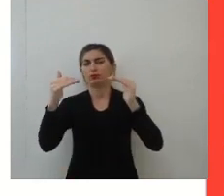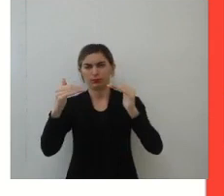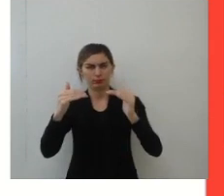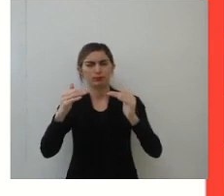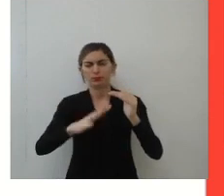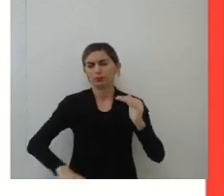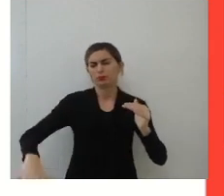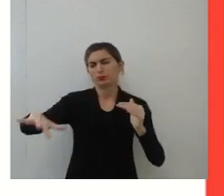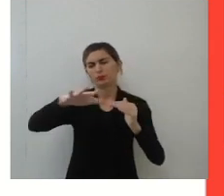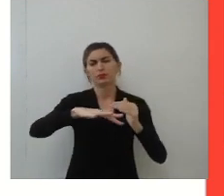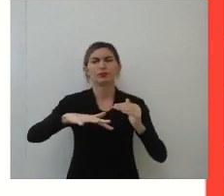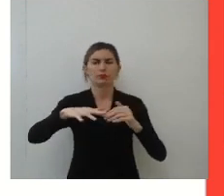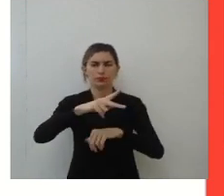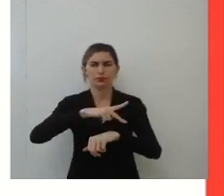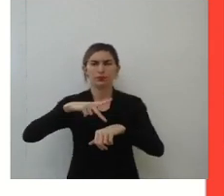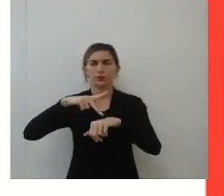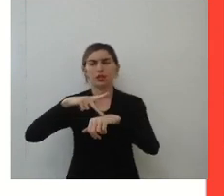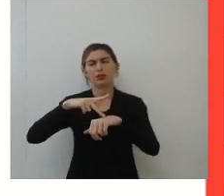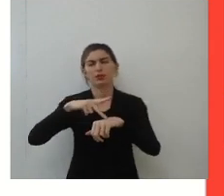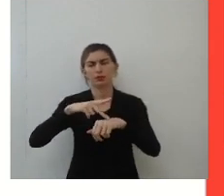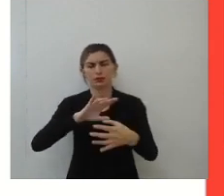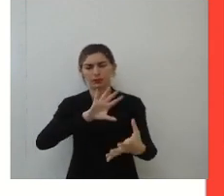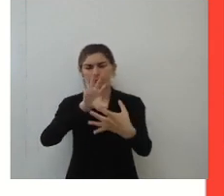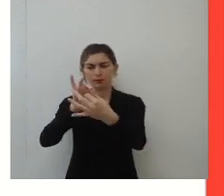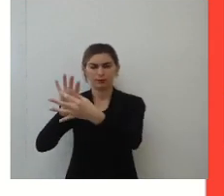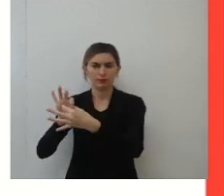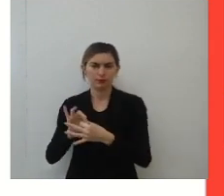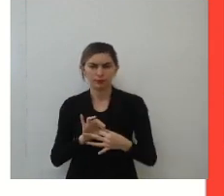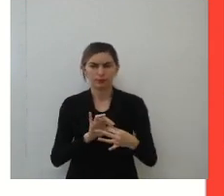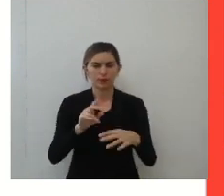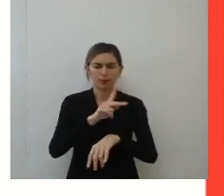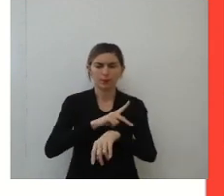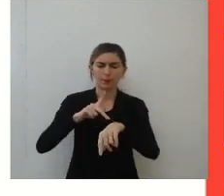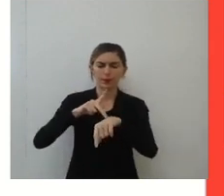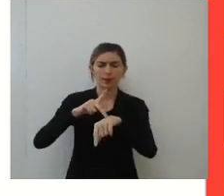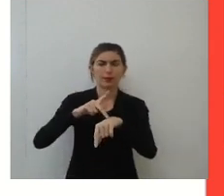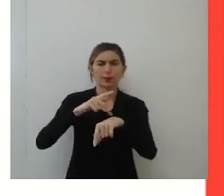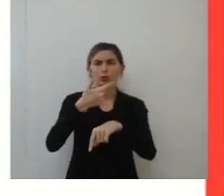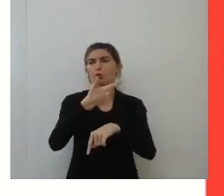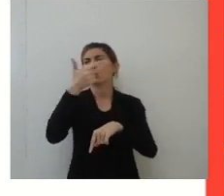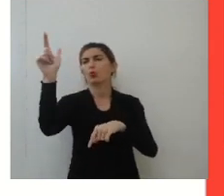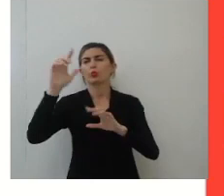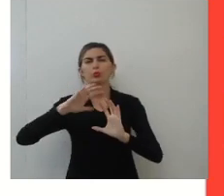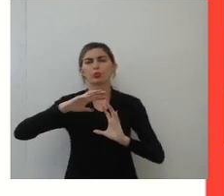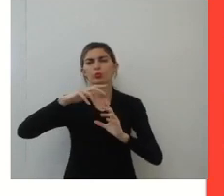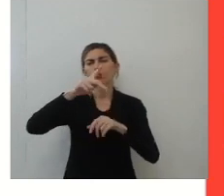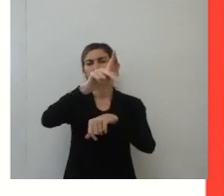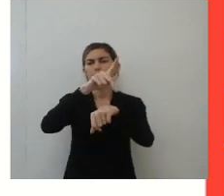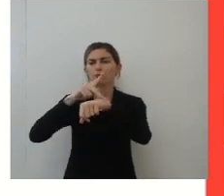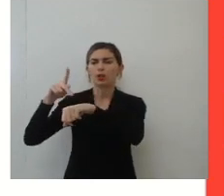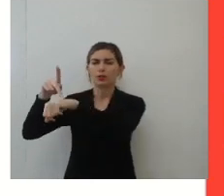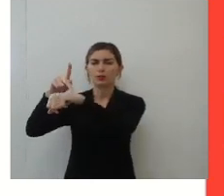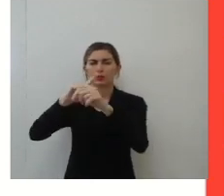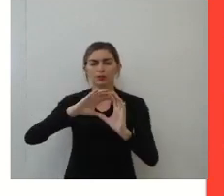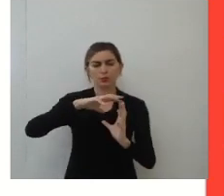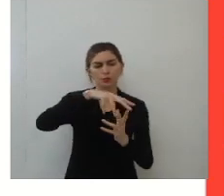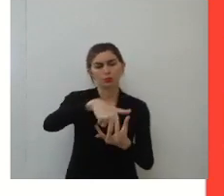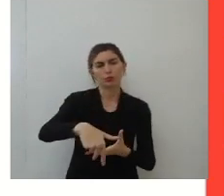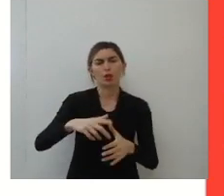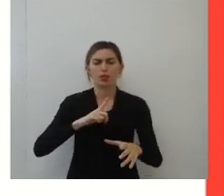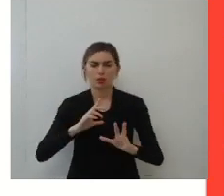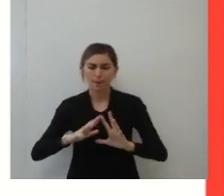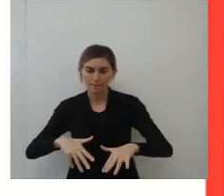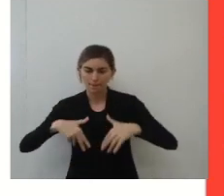todo o território nacional e elas vão servir de ligação entre o país e o resto do mundo. Elas vão ter o melhor